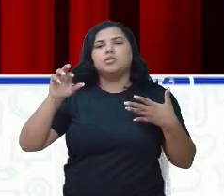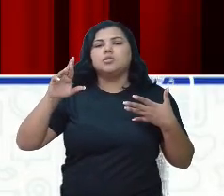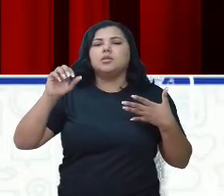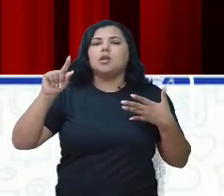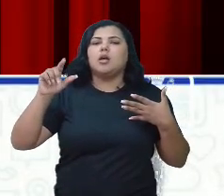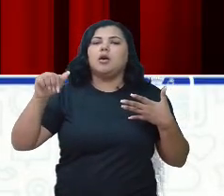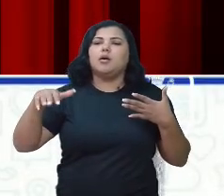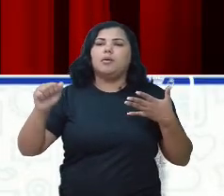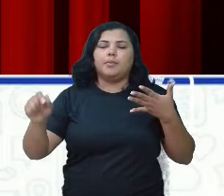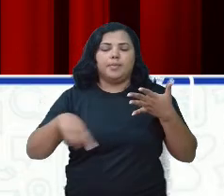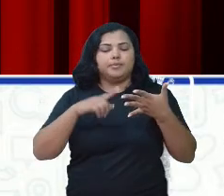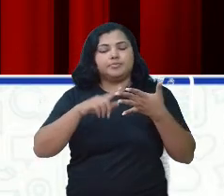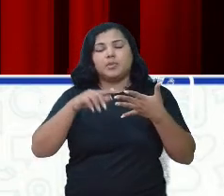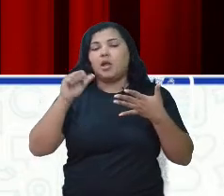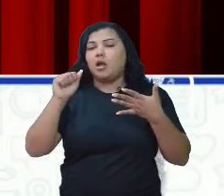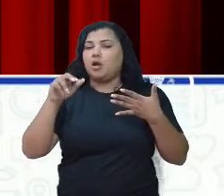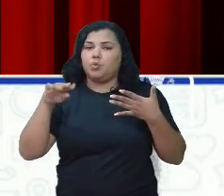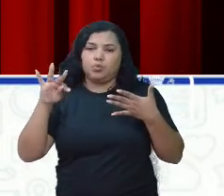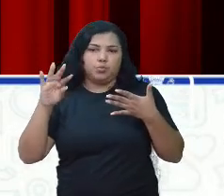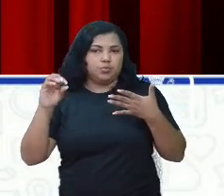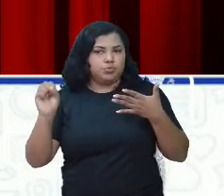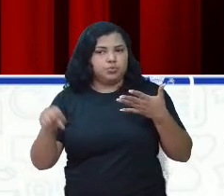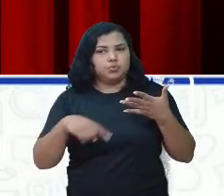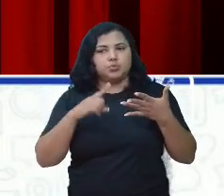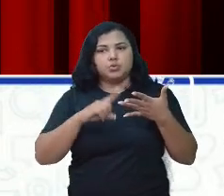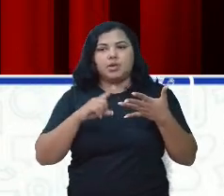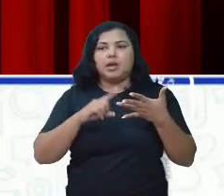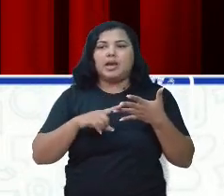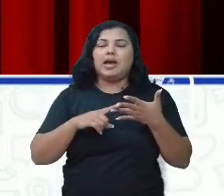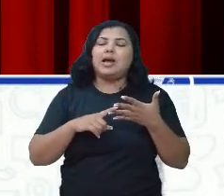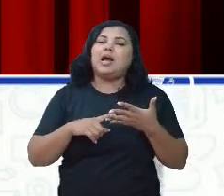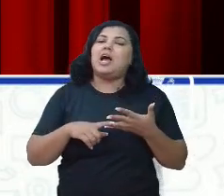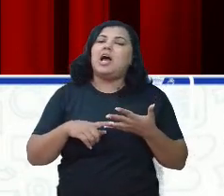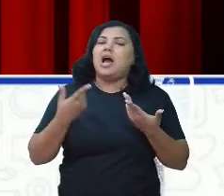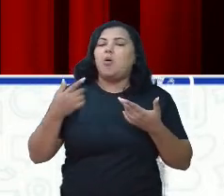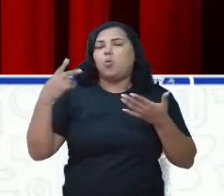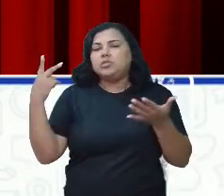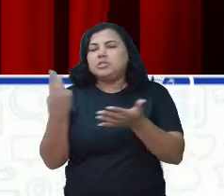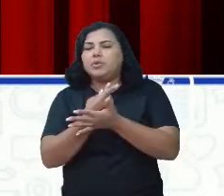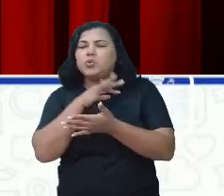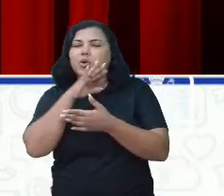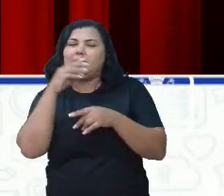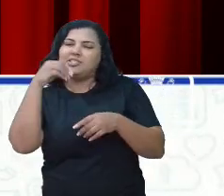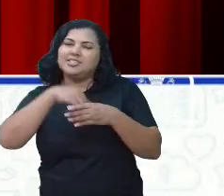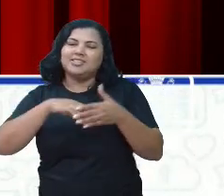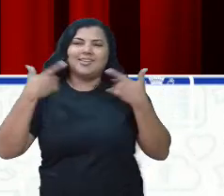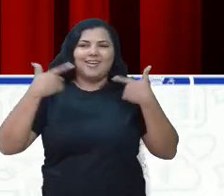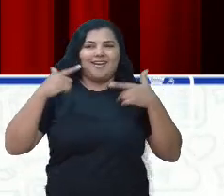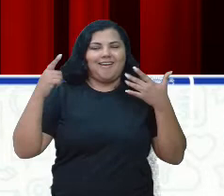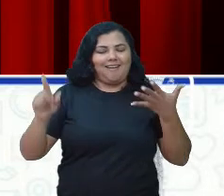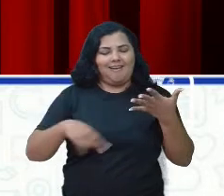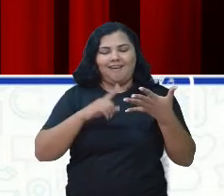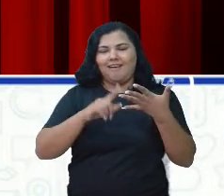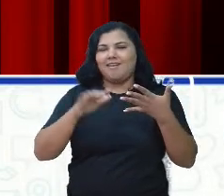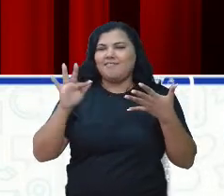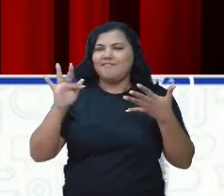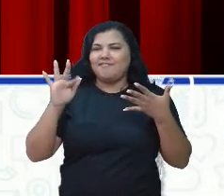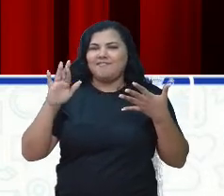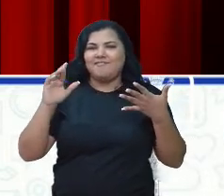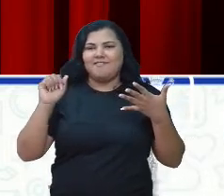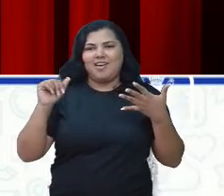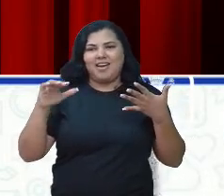Média surgiram os autos, né? A tragicomédia, a farsa, e mais agora,